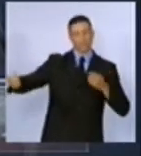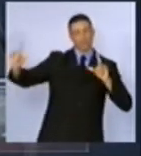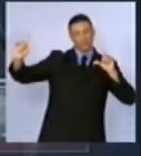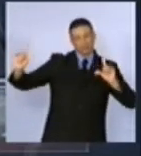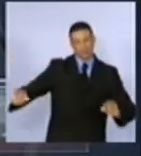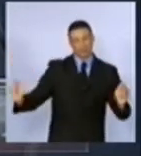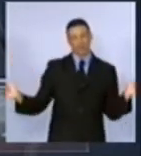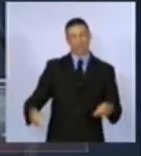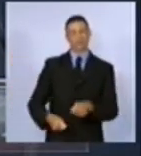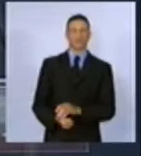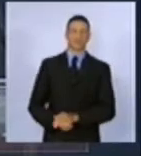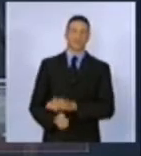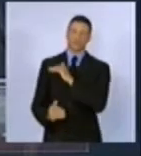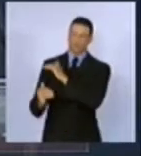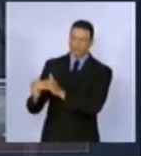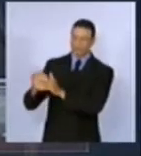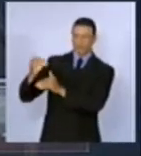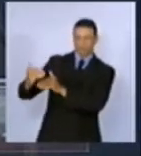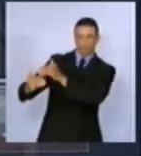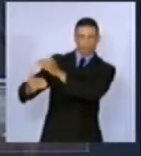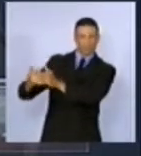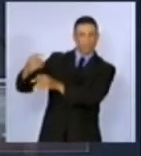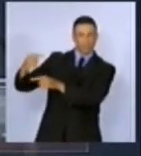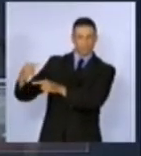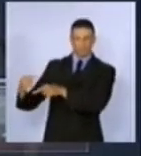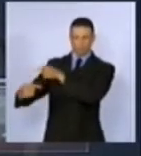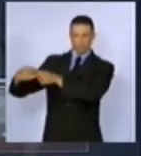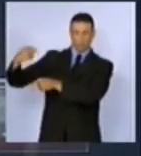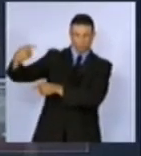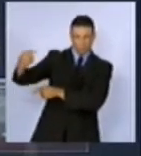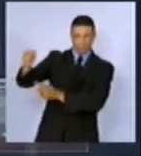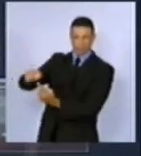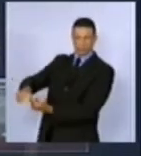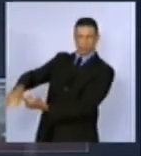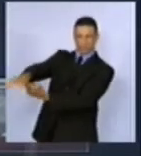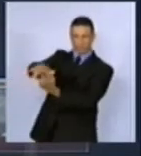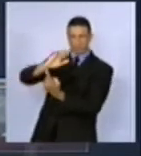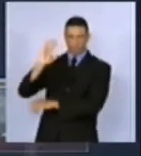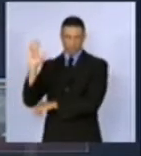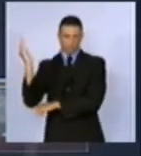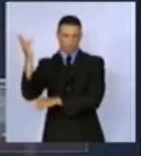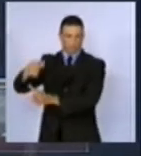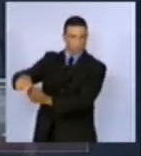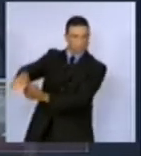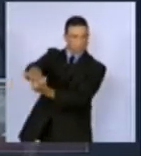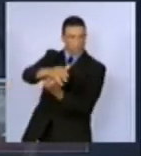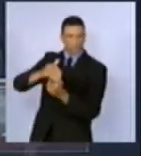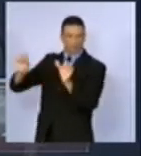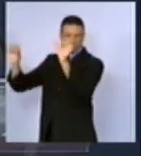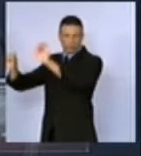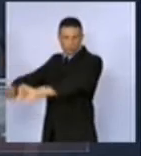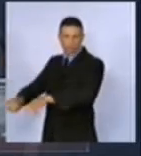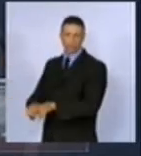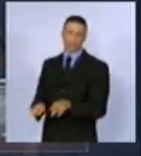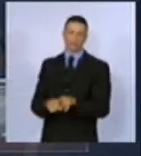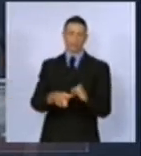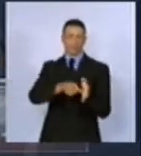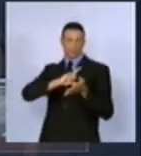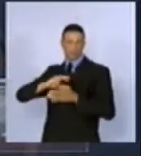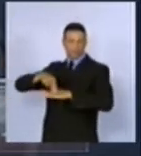obra posteriormente se inclui essa discussão ambiental que como foi dito por alguns expositores aqui ela acelera